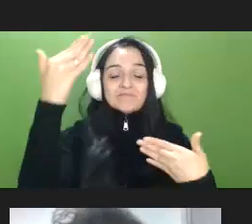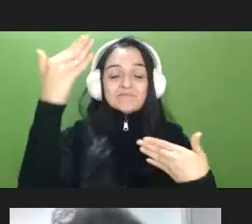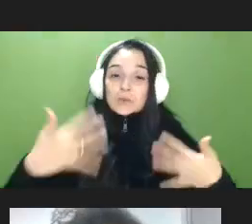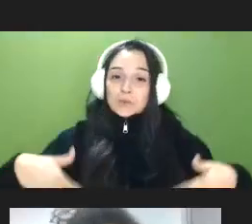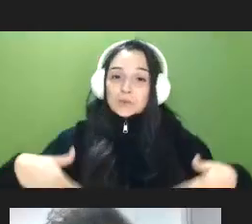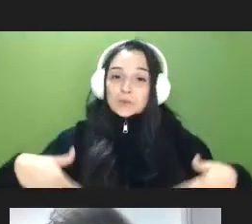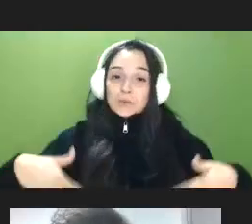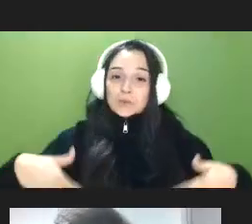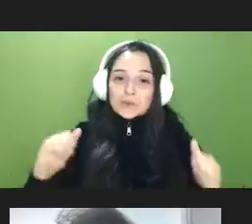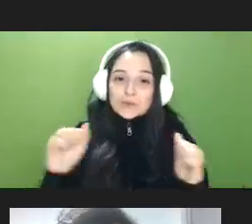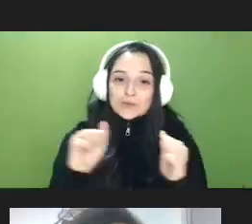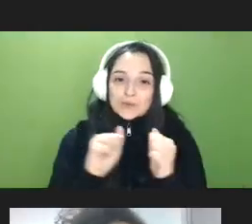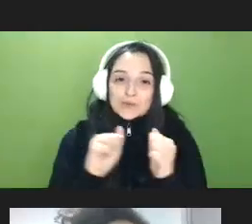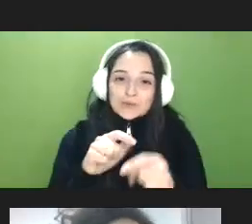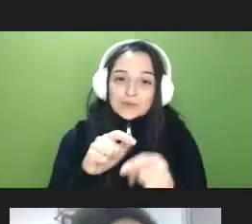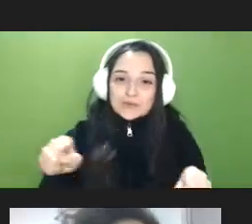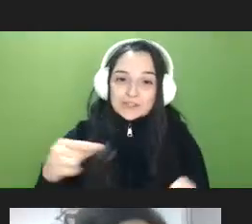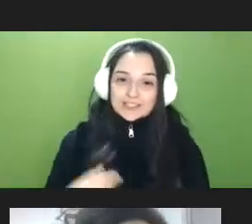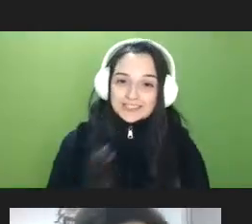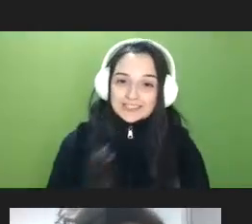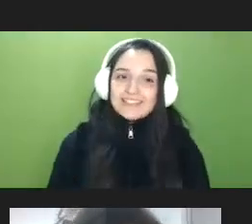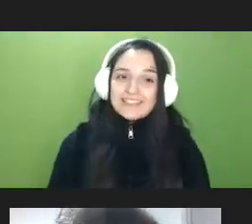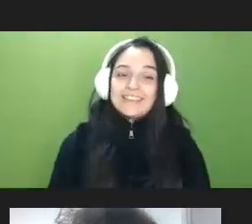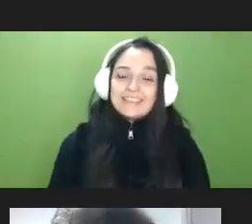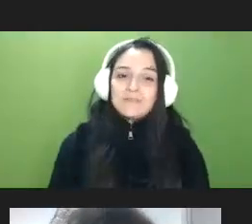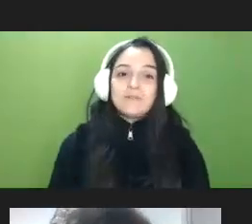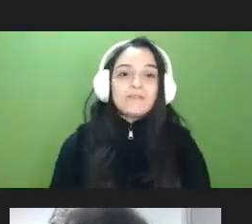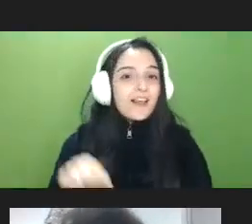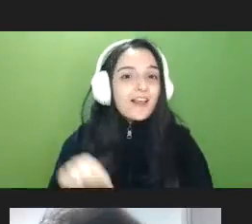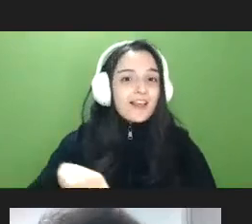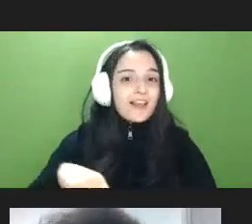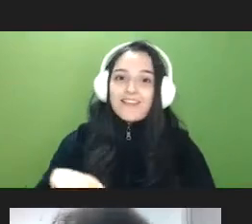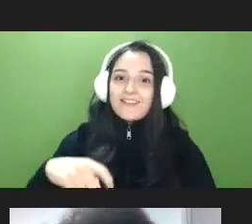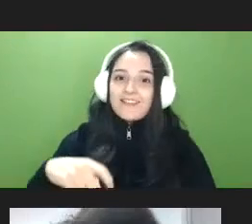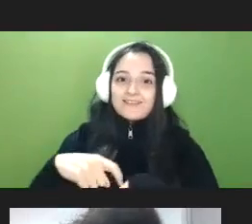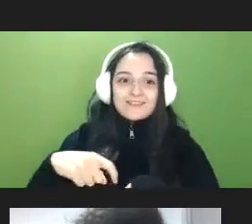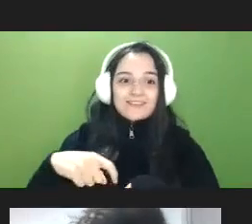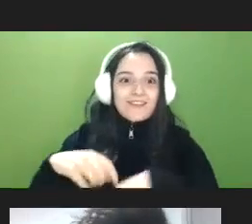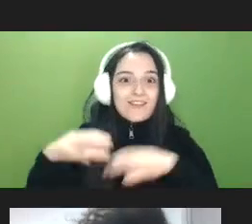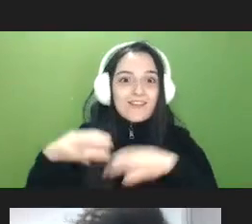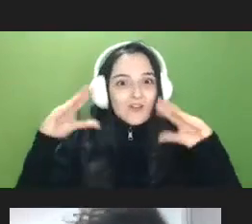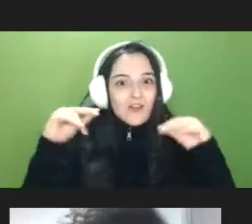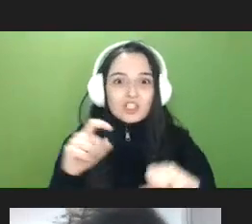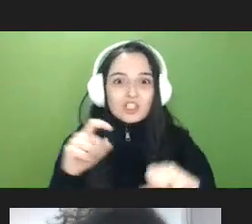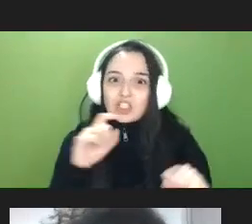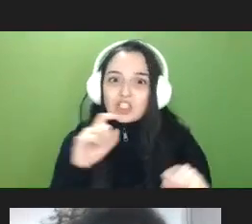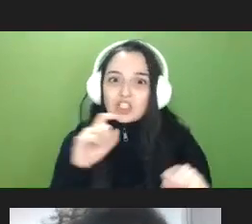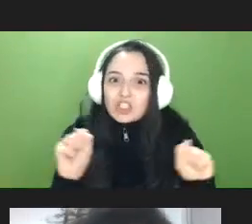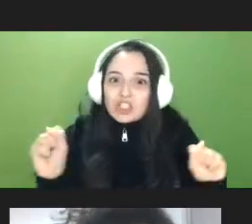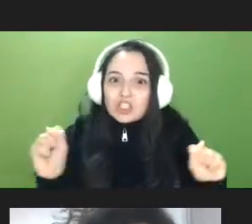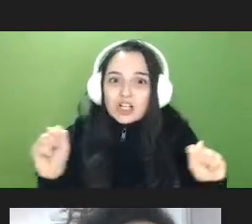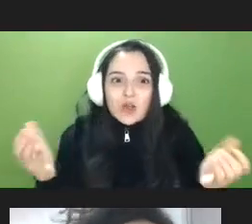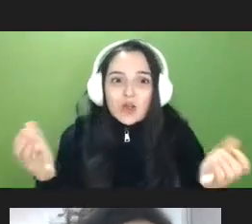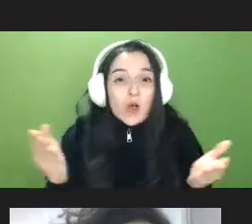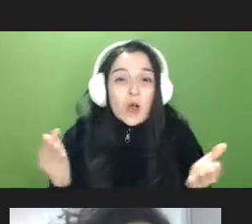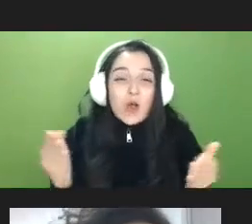com vocês. Nessa noite fria, né, gente? Que dia frio que fez